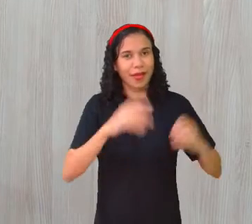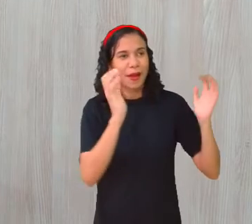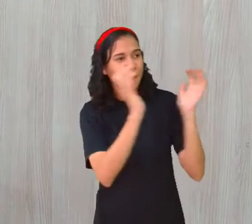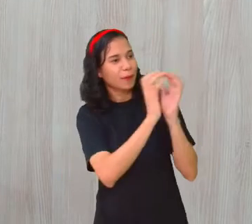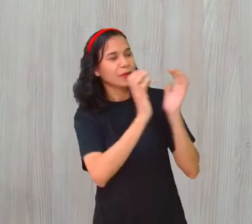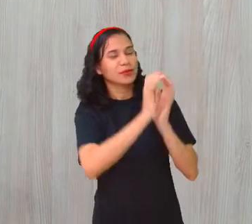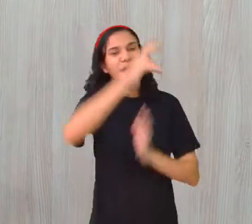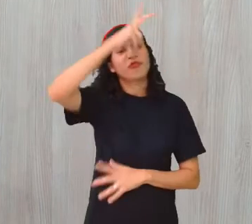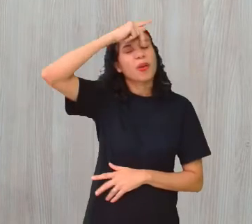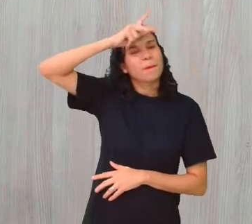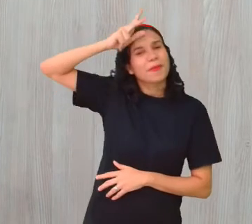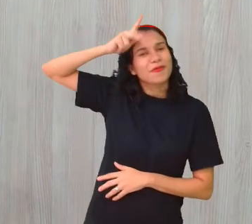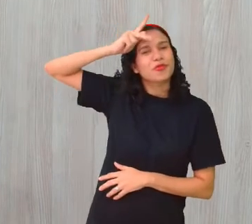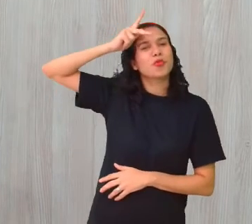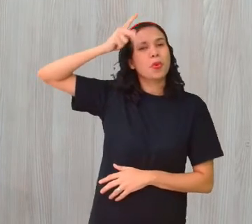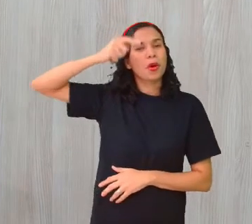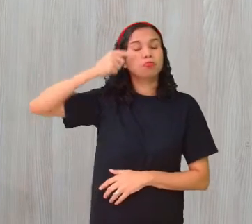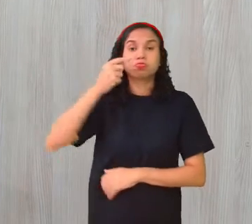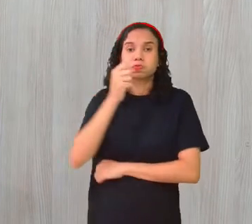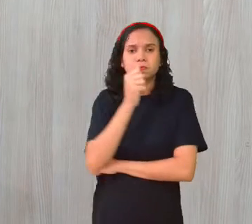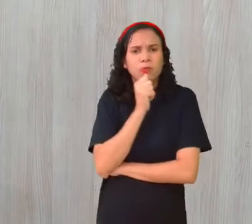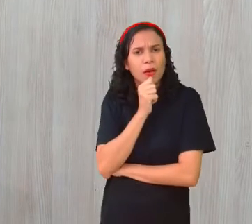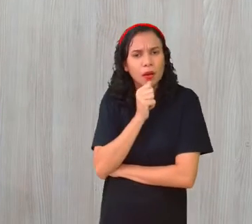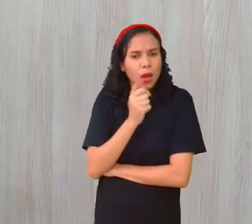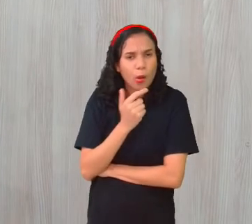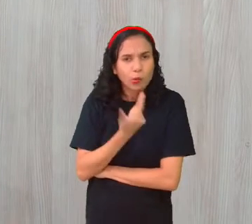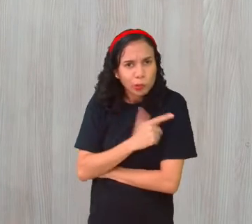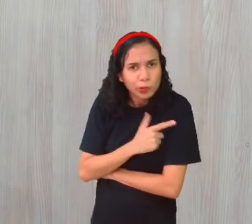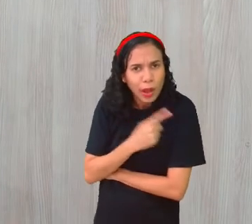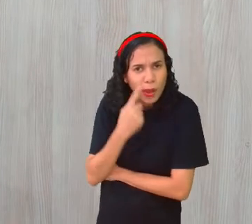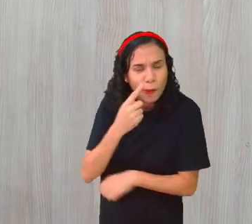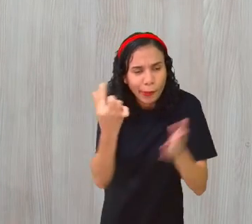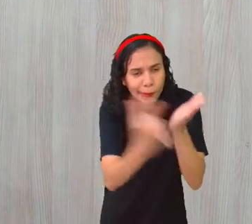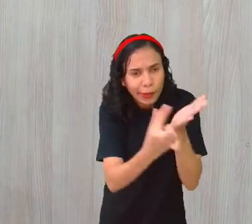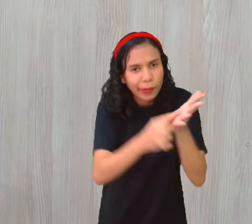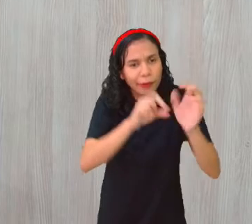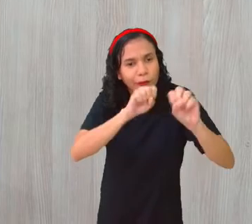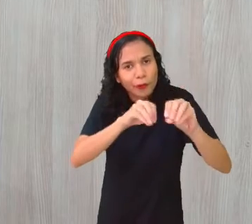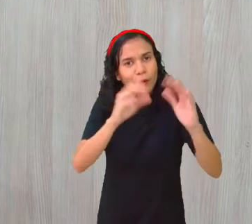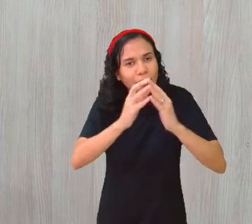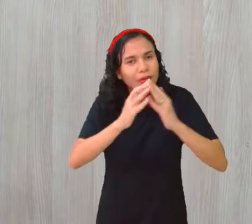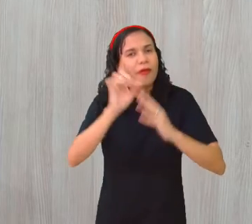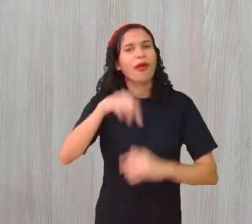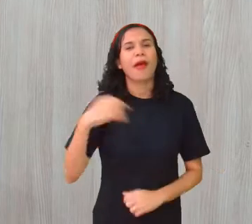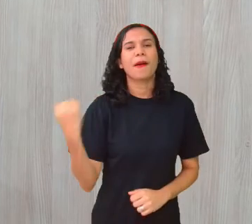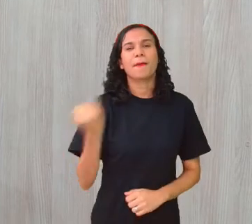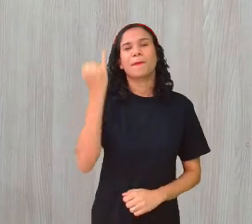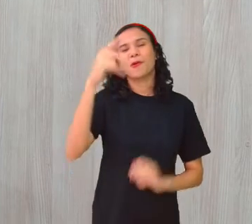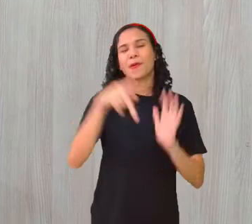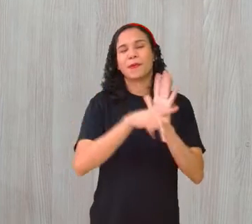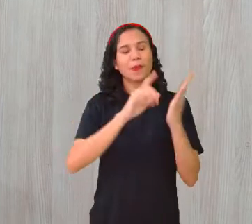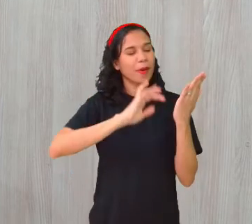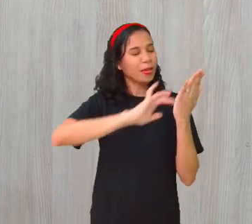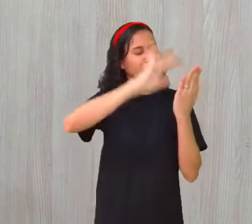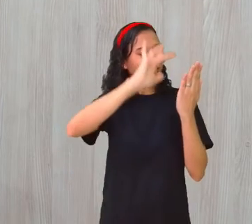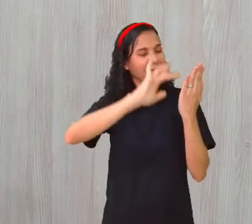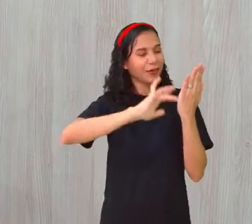de Ensino do Recife e não tem ainda o Educa Recife, é importante ter na sua palma da